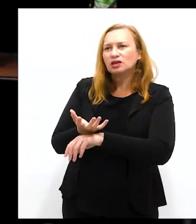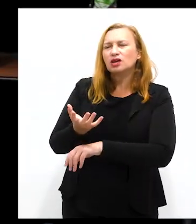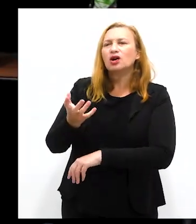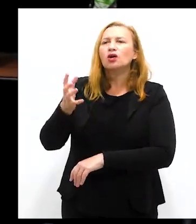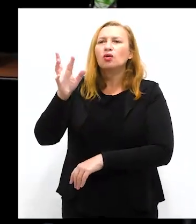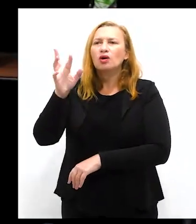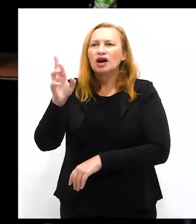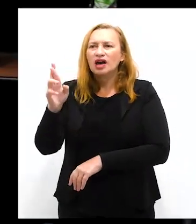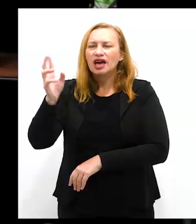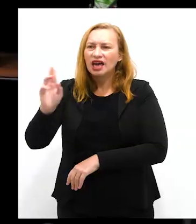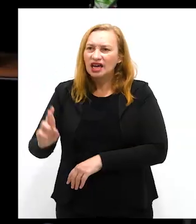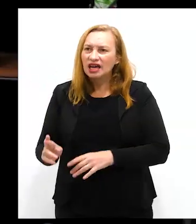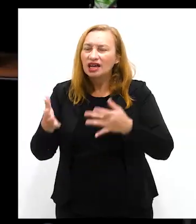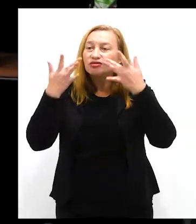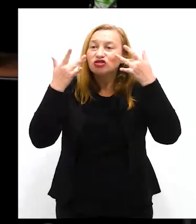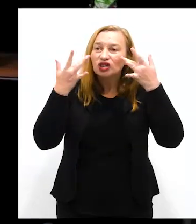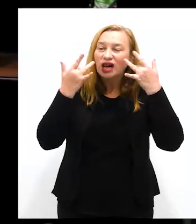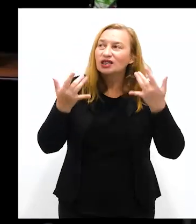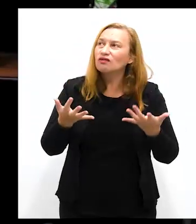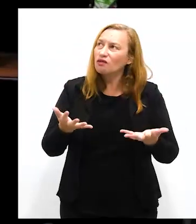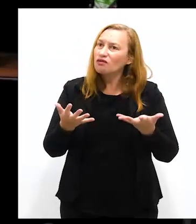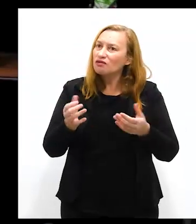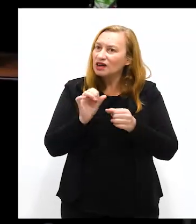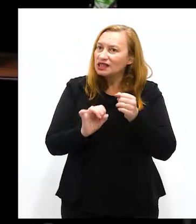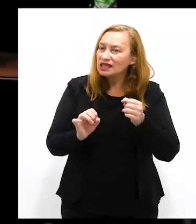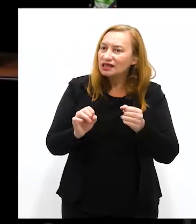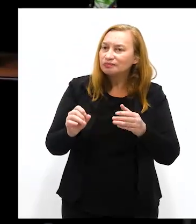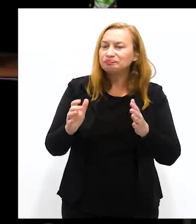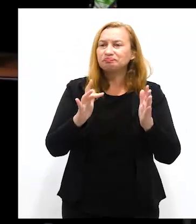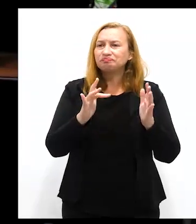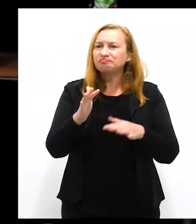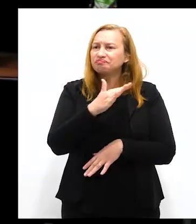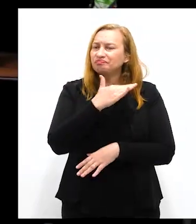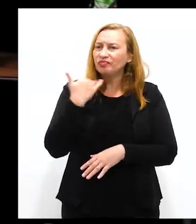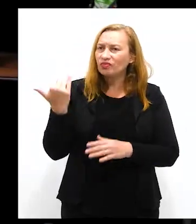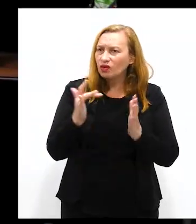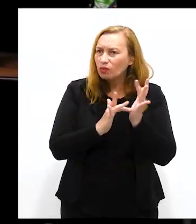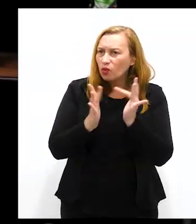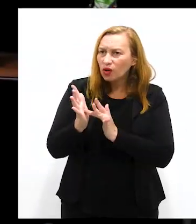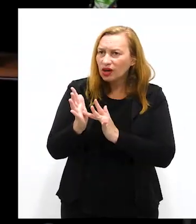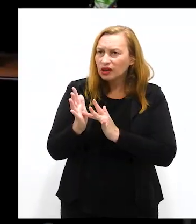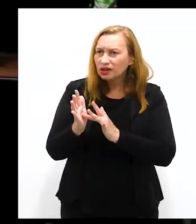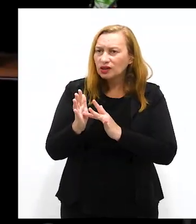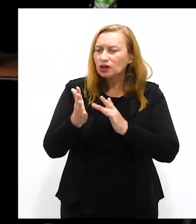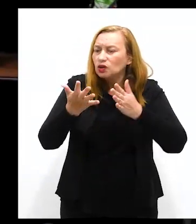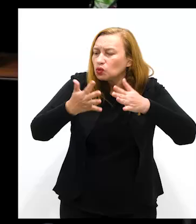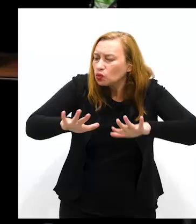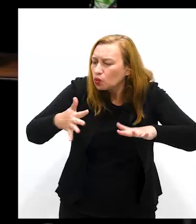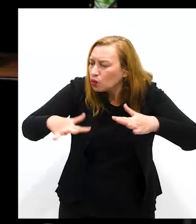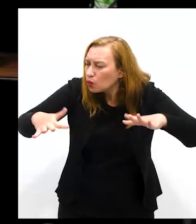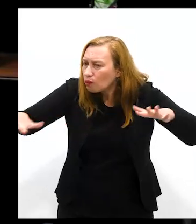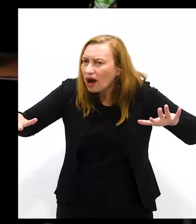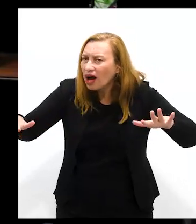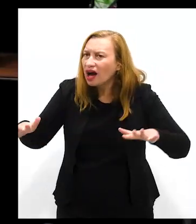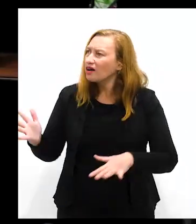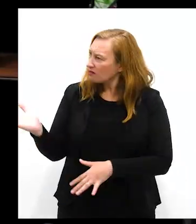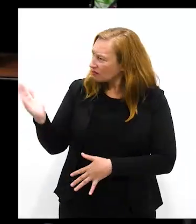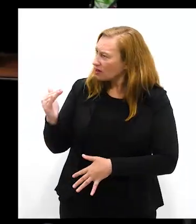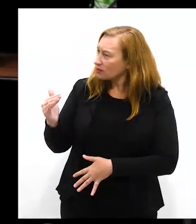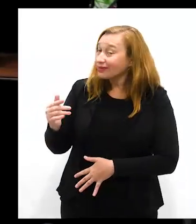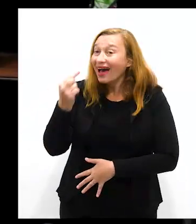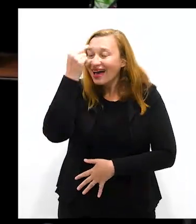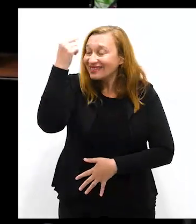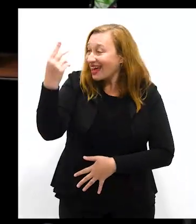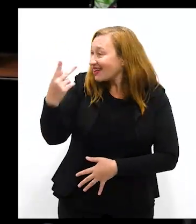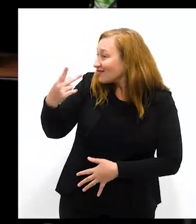E vamos fazer a morte de Jesus no mar? A ideia foi dele. Eu falei, vamos.